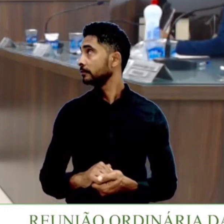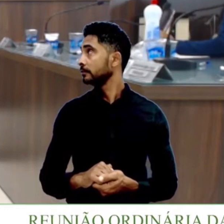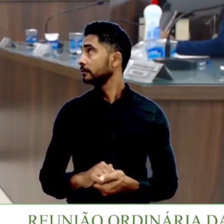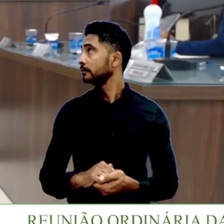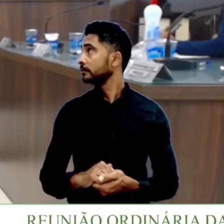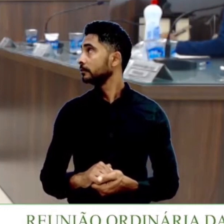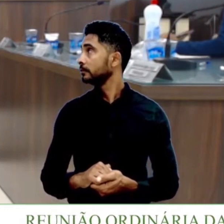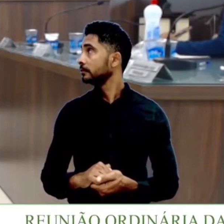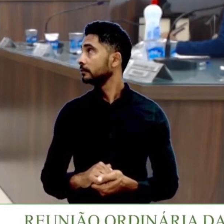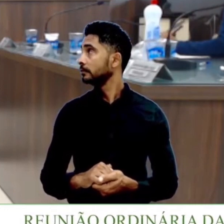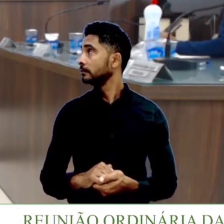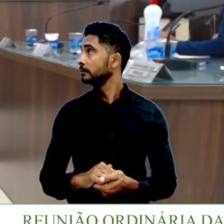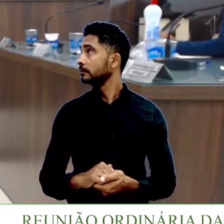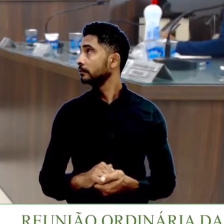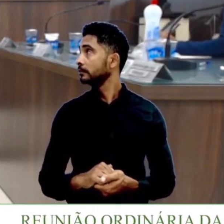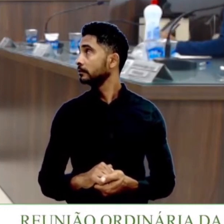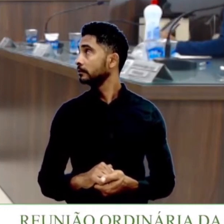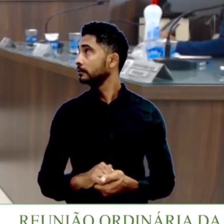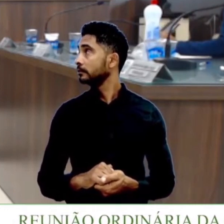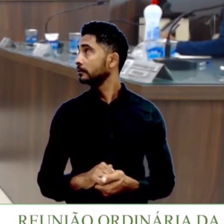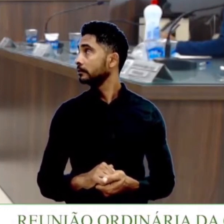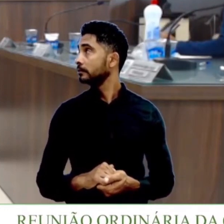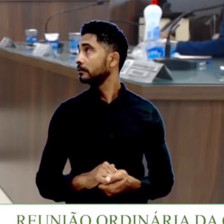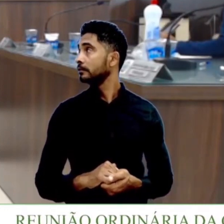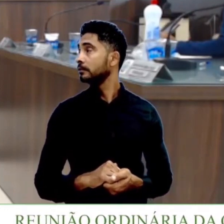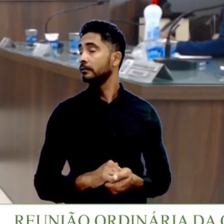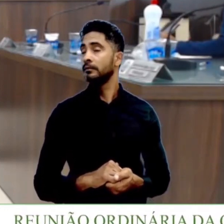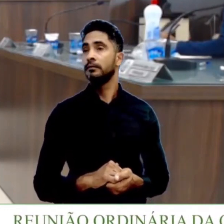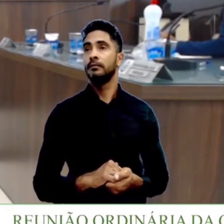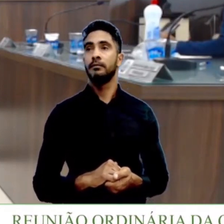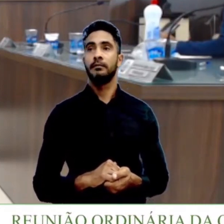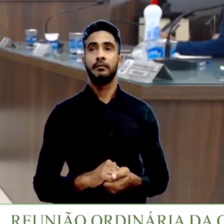Faz essa leitura só dessa parte aí do...